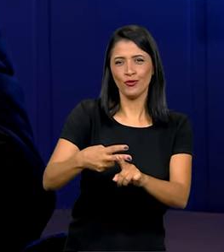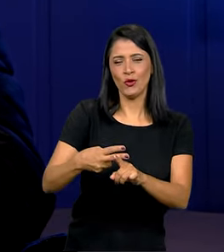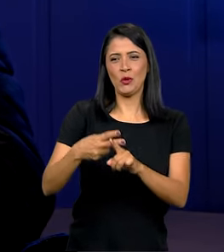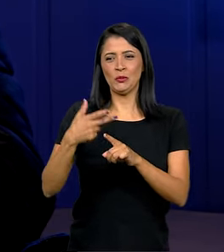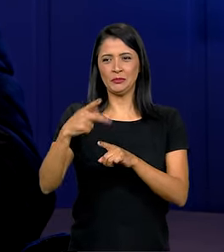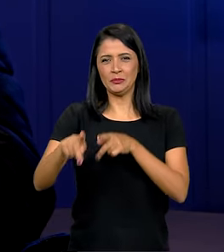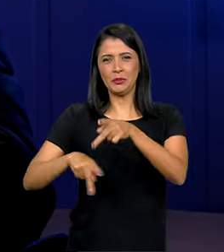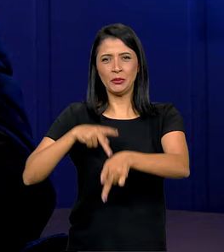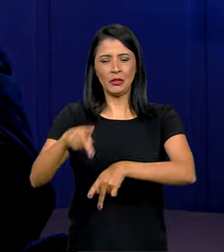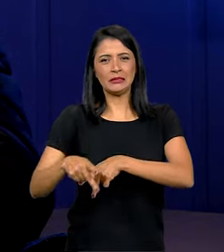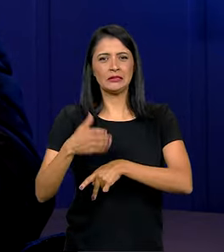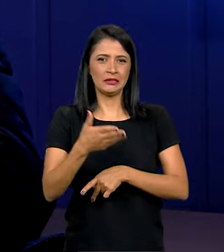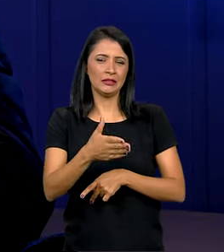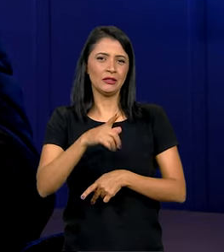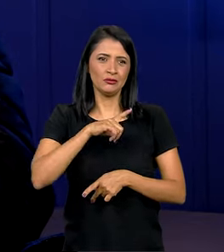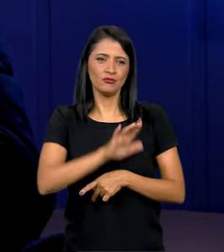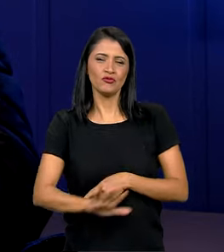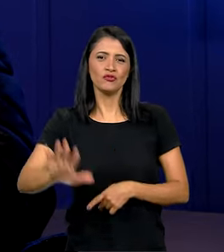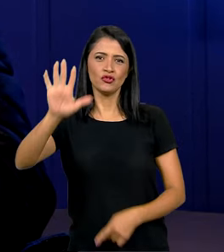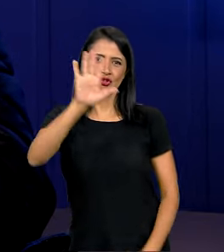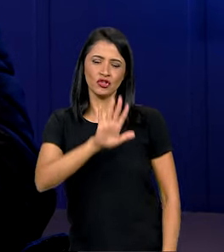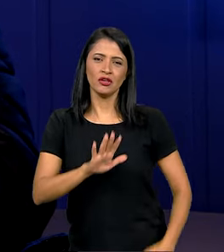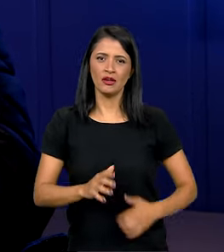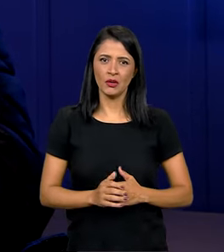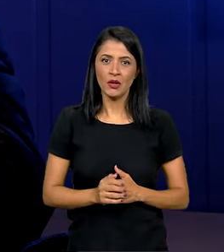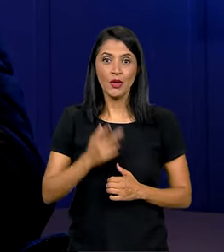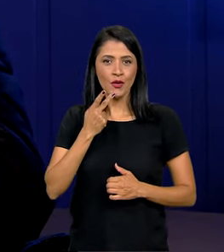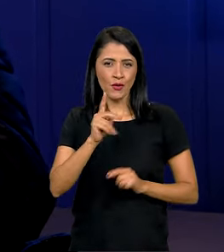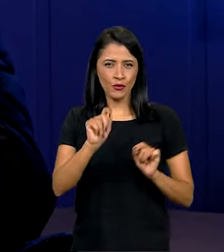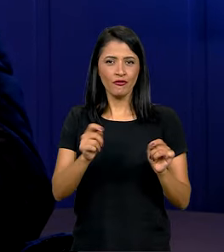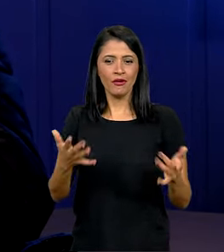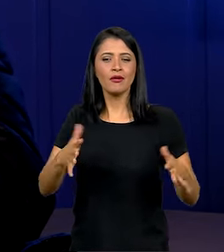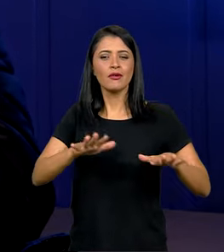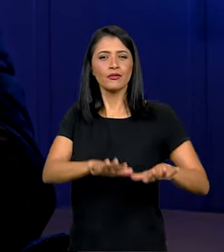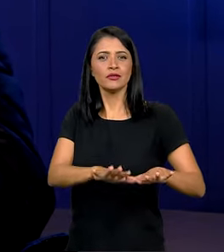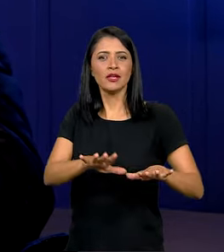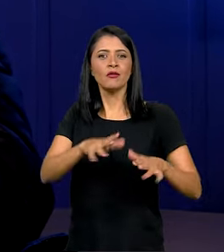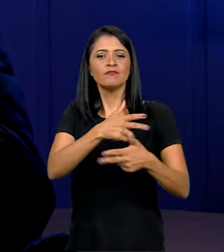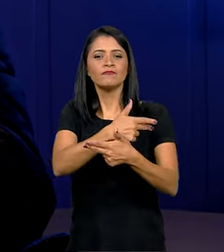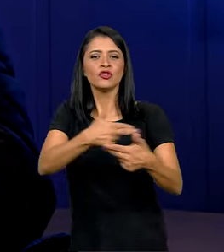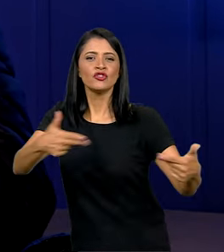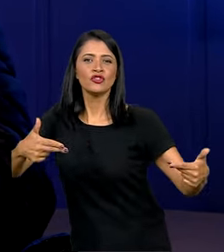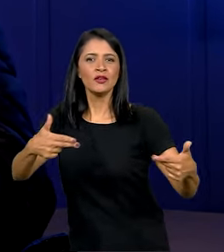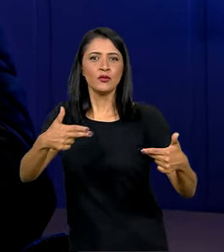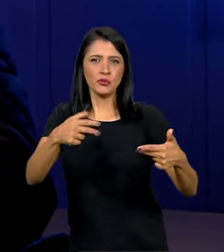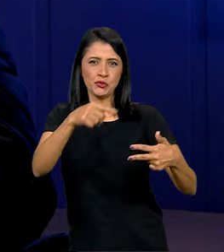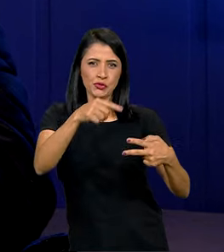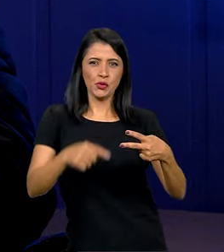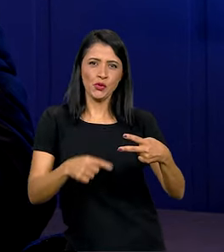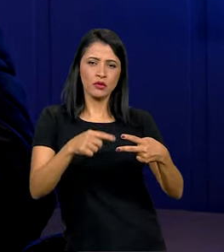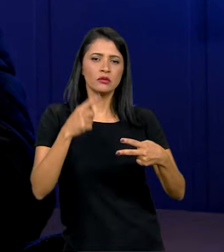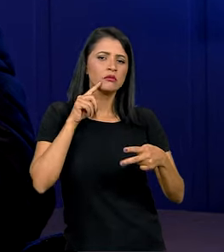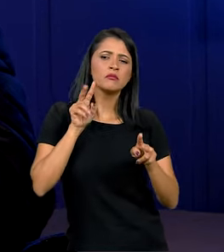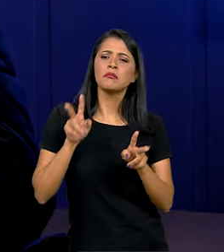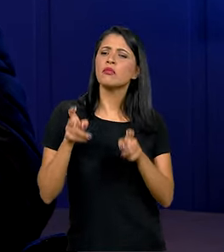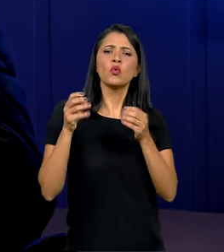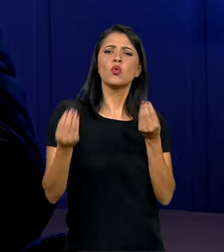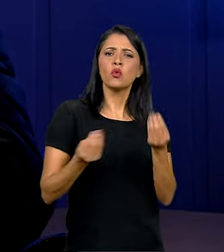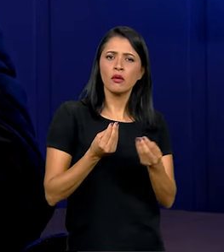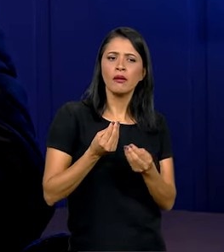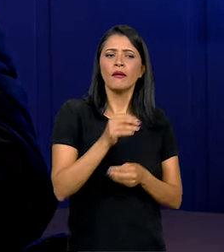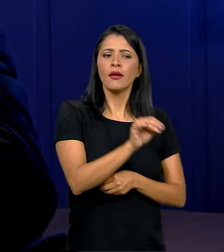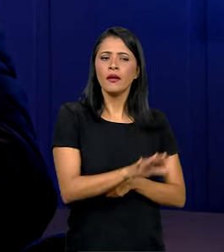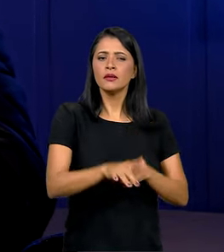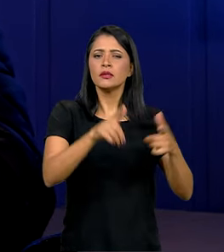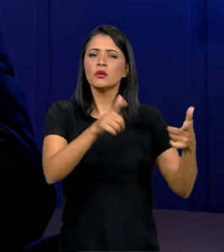média da população eh em geral quando a gente fala de inclusão e diversidade eh a gente olha especialment